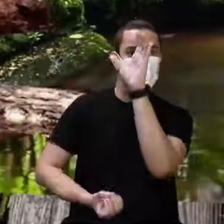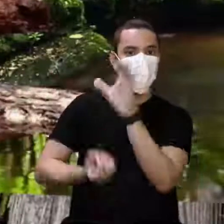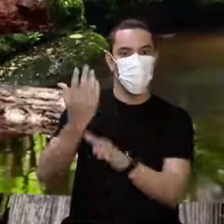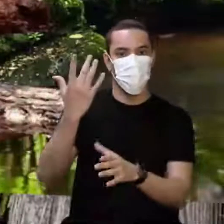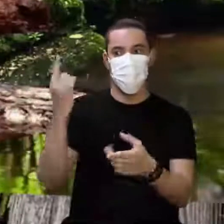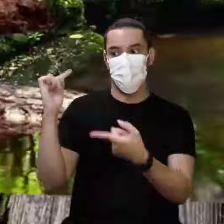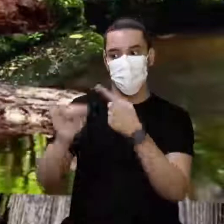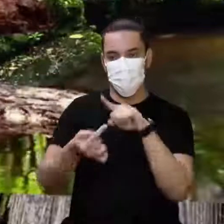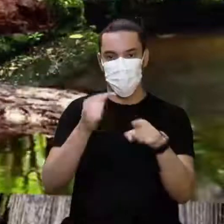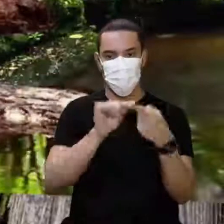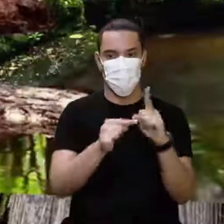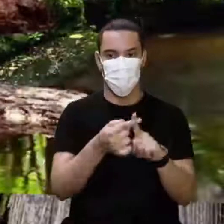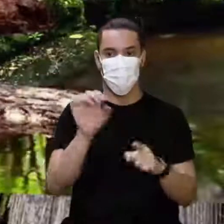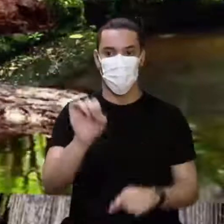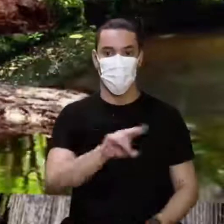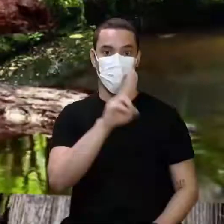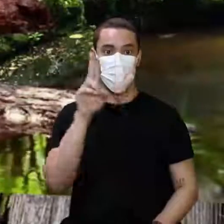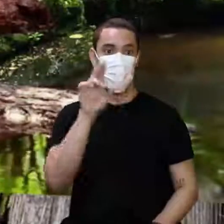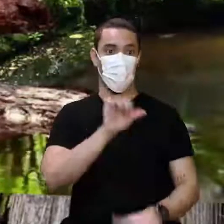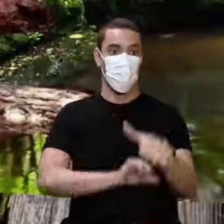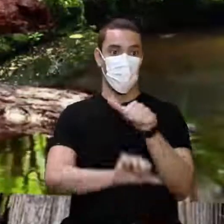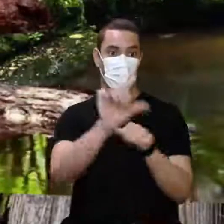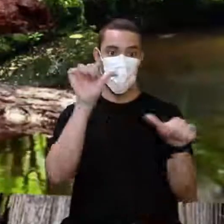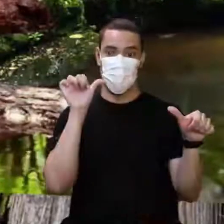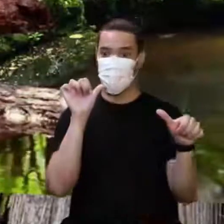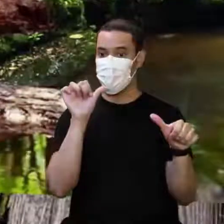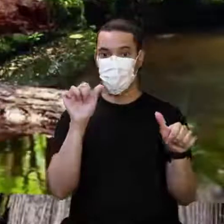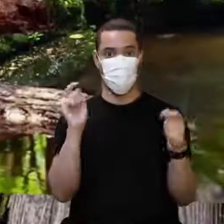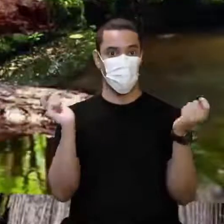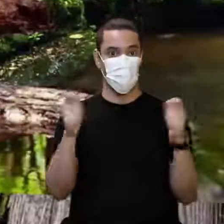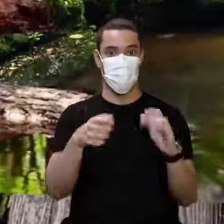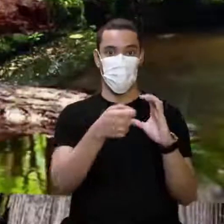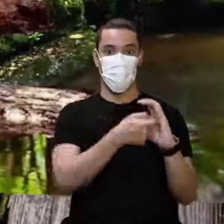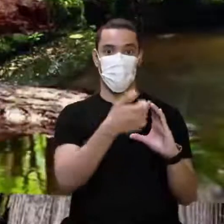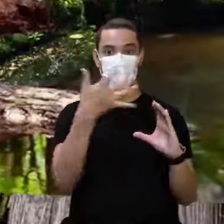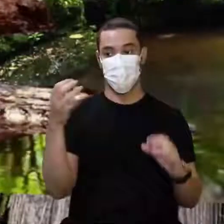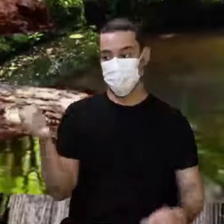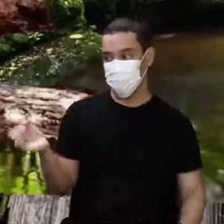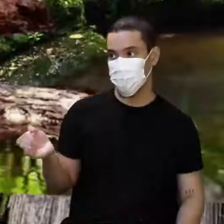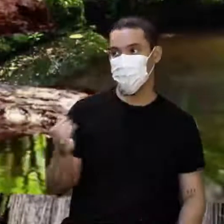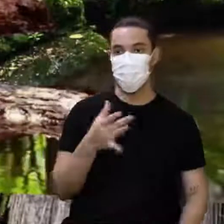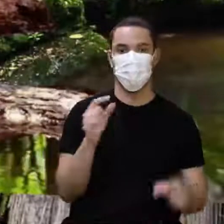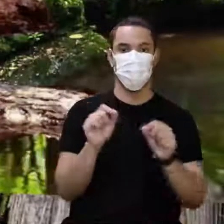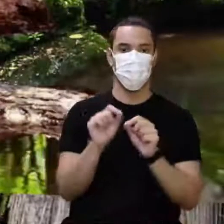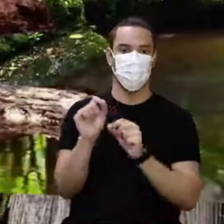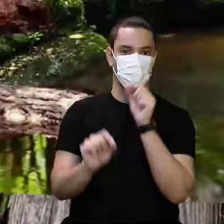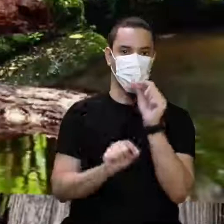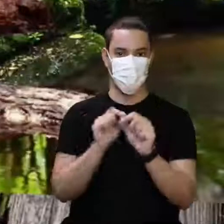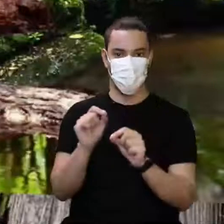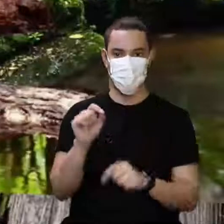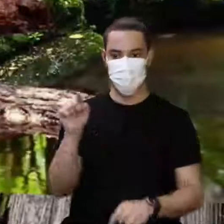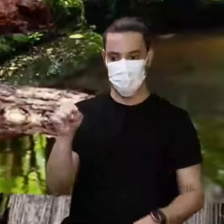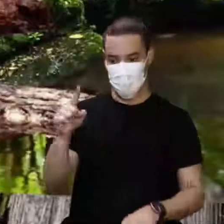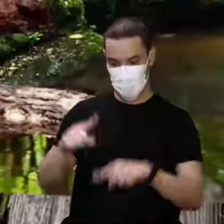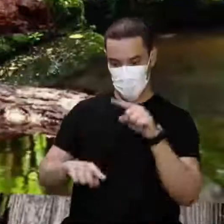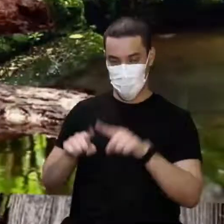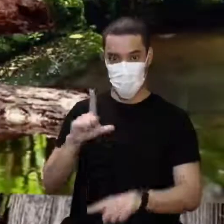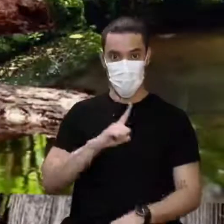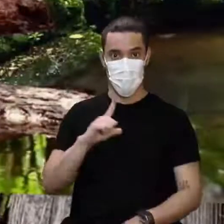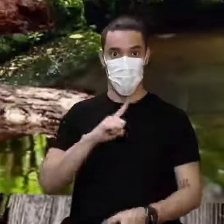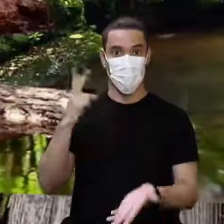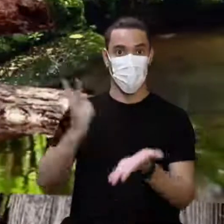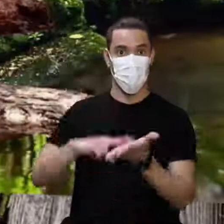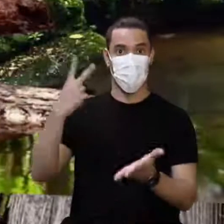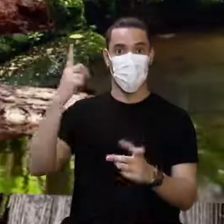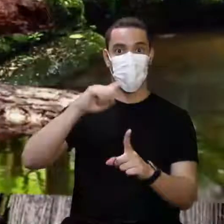processo de recombinação, ou por um processo de mutação, essa característica nova vai fazer com que esse organismo tenha